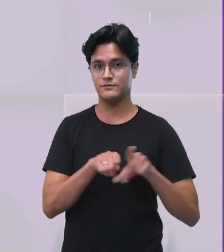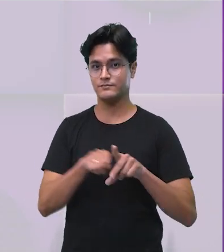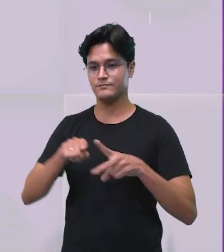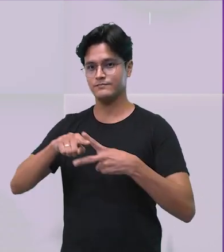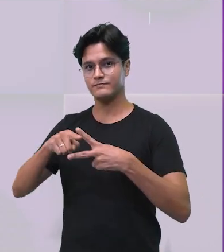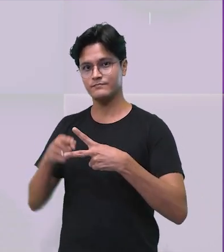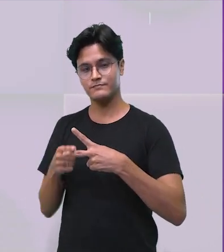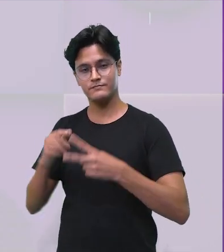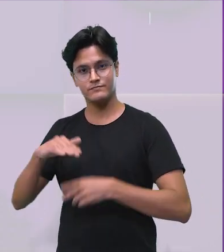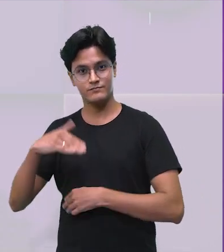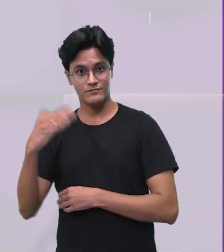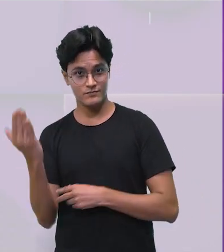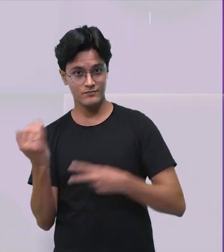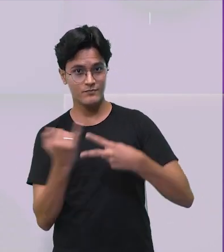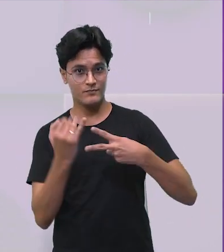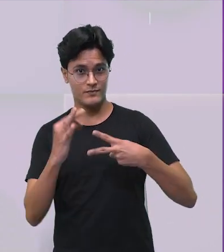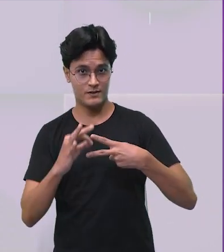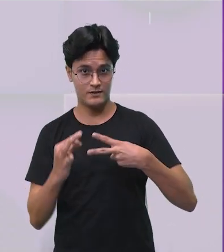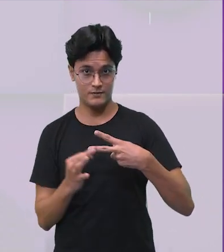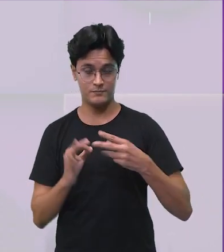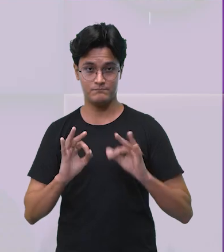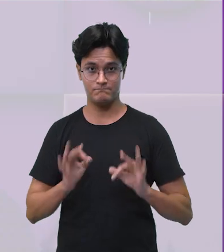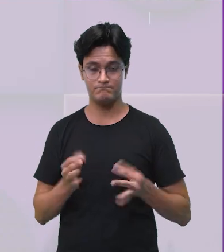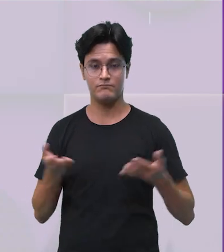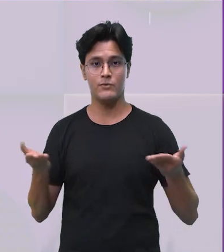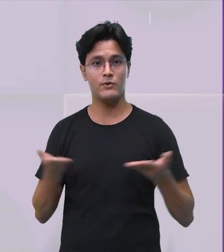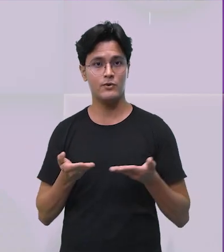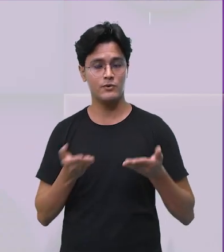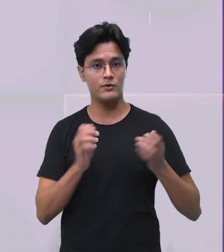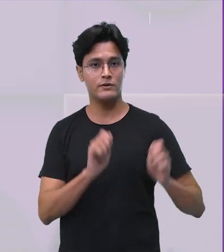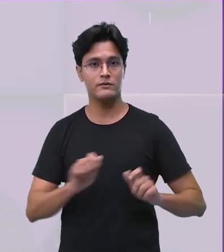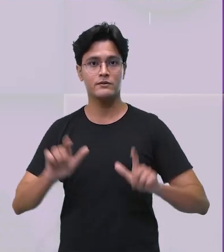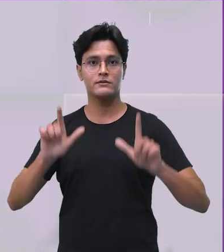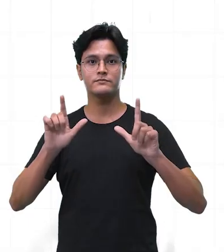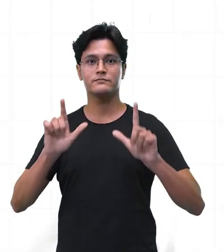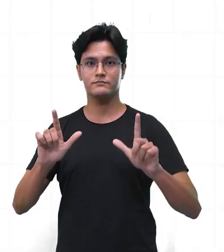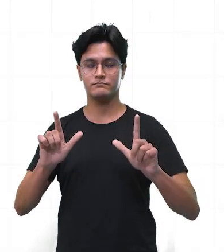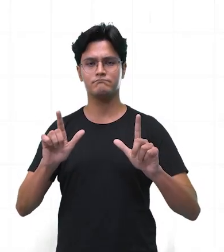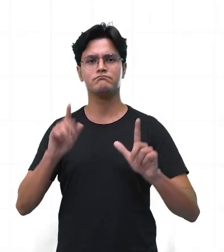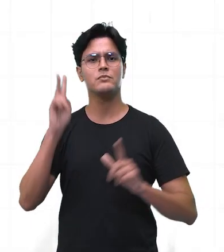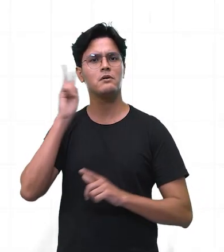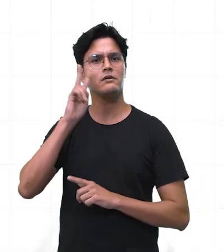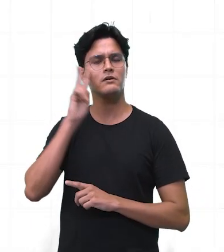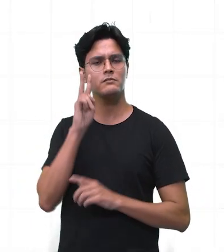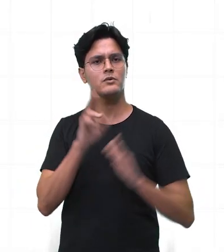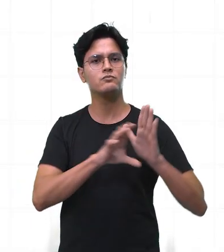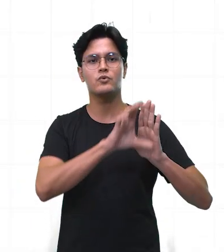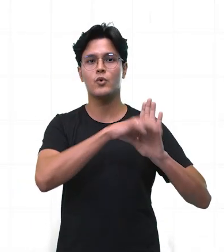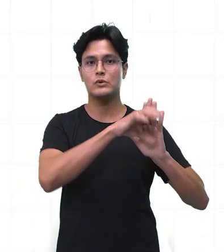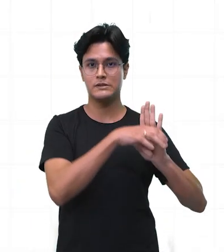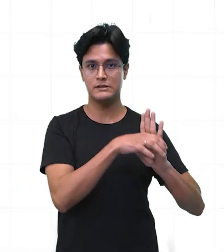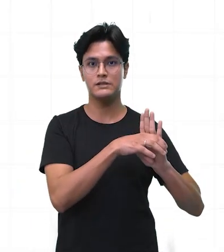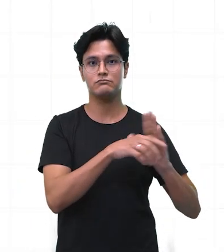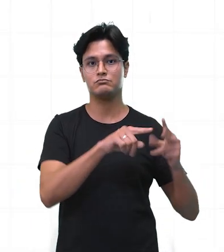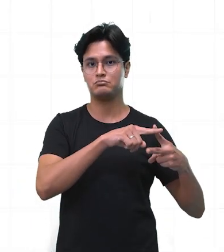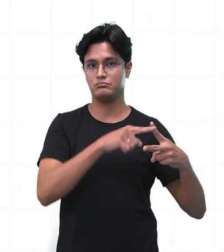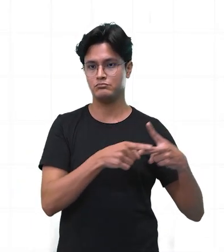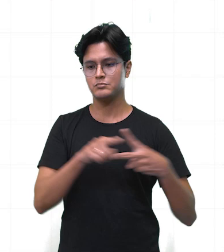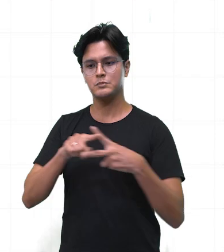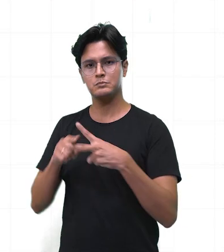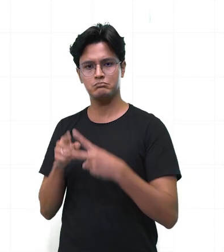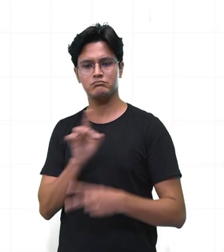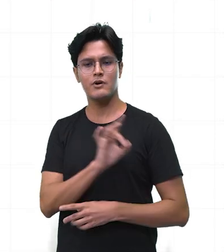de polígono, certo? Então, nós vamos agora à nossa cartela para que a gente possa lembrar o conceito de cada um deles.